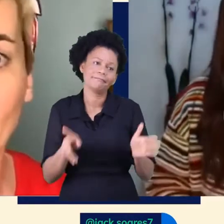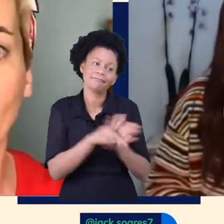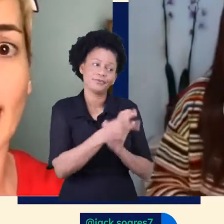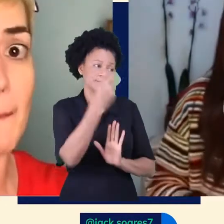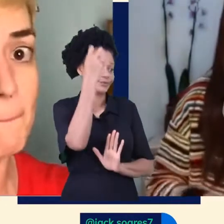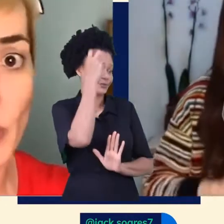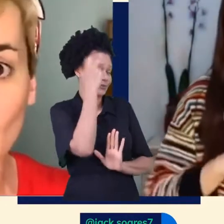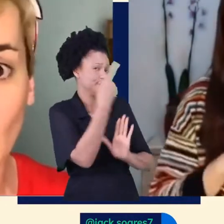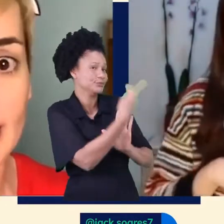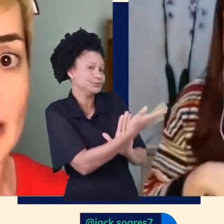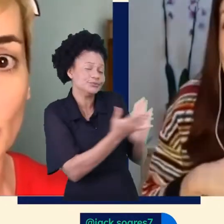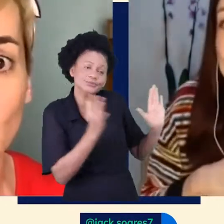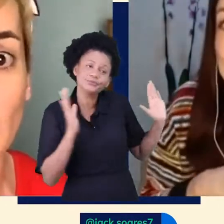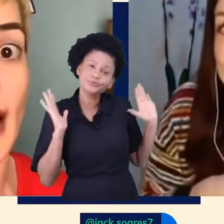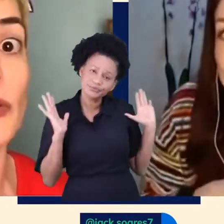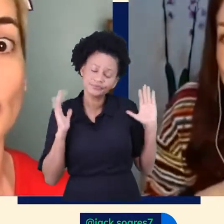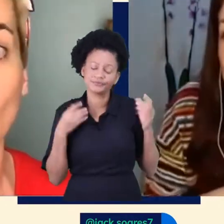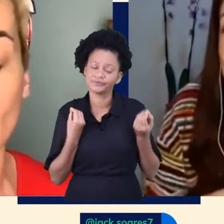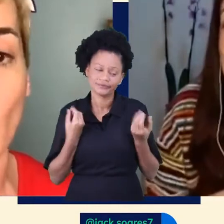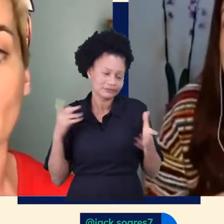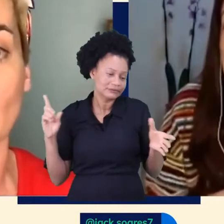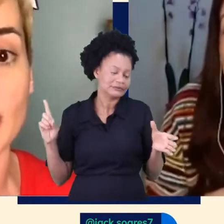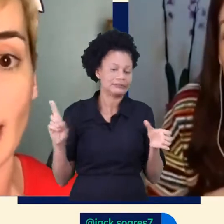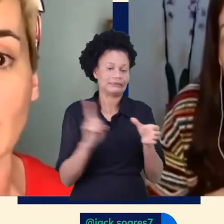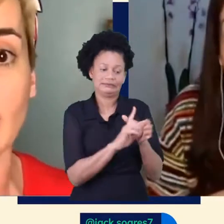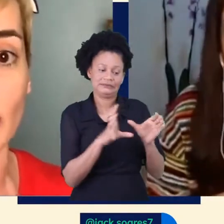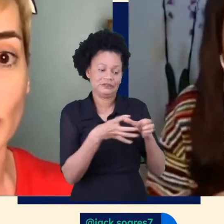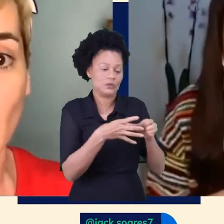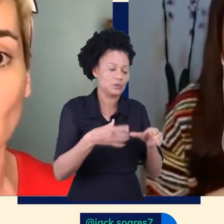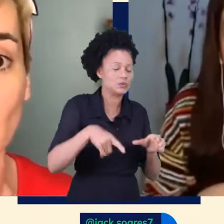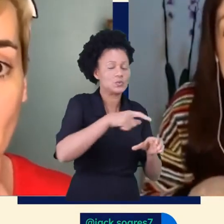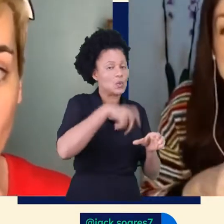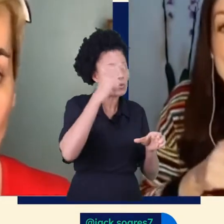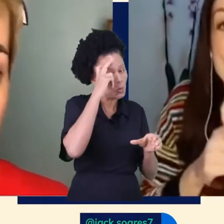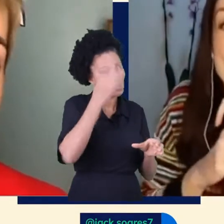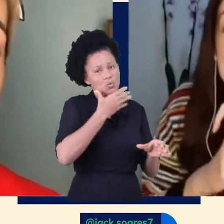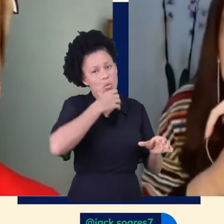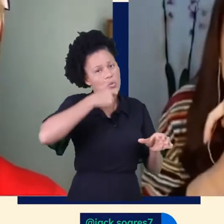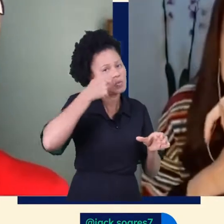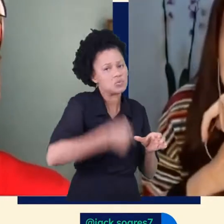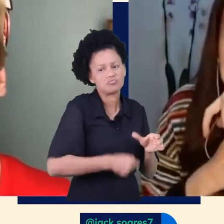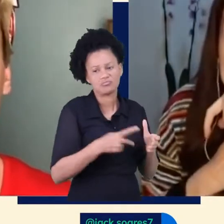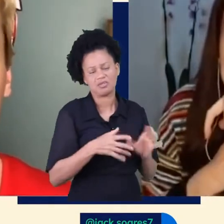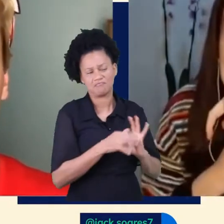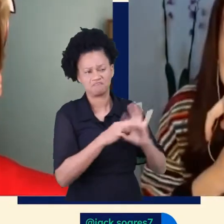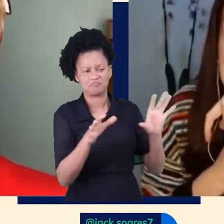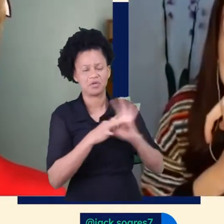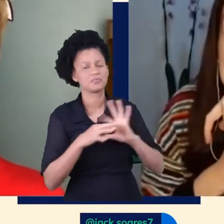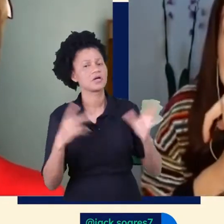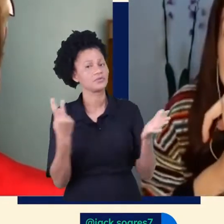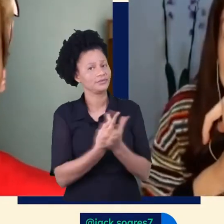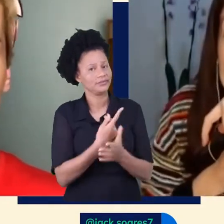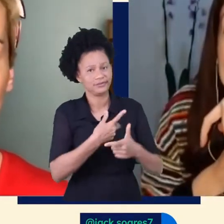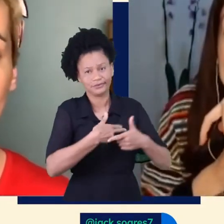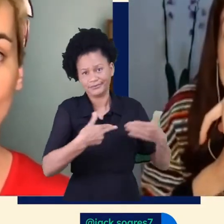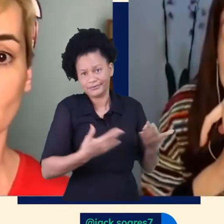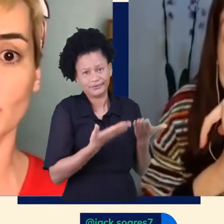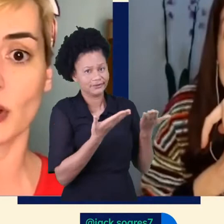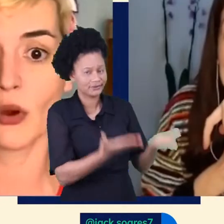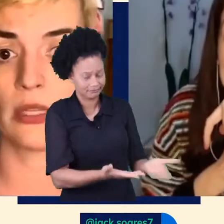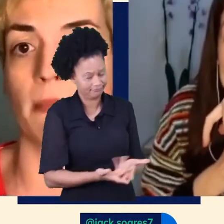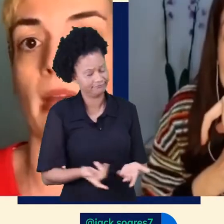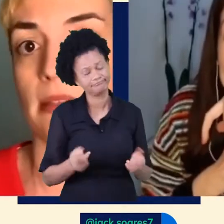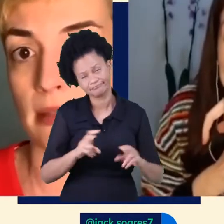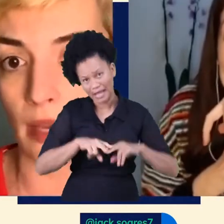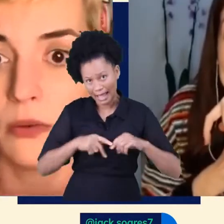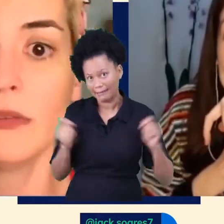Carol falou que também é muito da questão cultural, de como a gente está inserido numa cultura machista, que permite que aconteçam esses